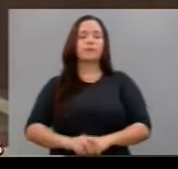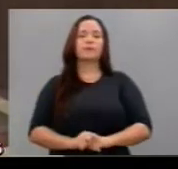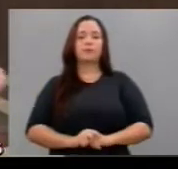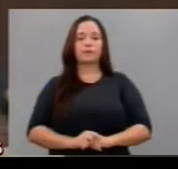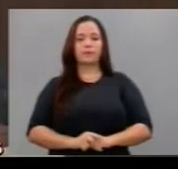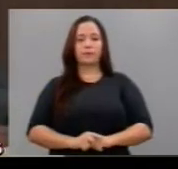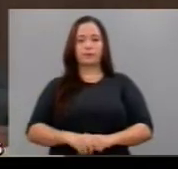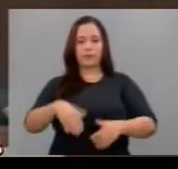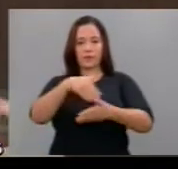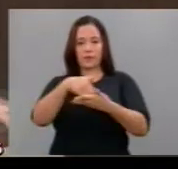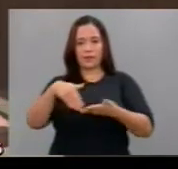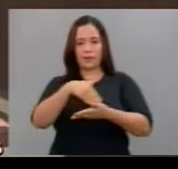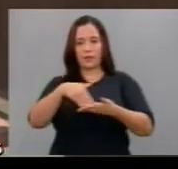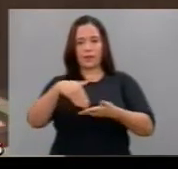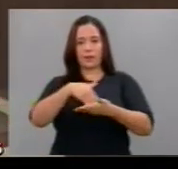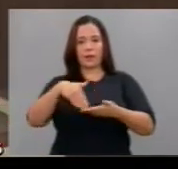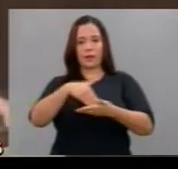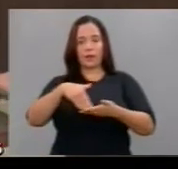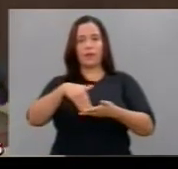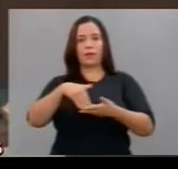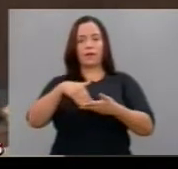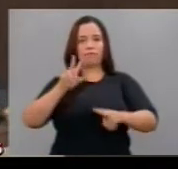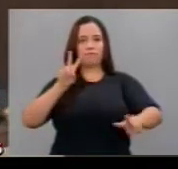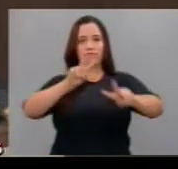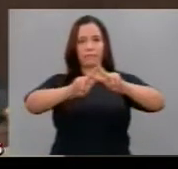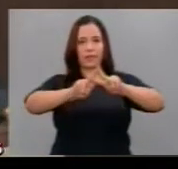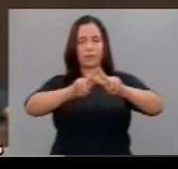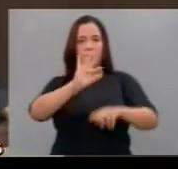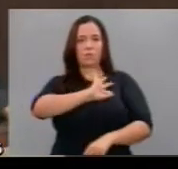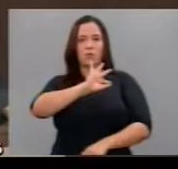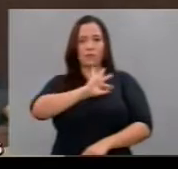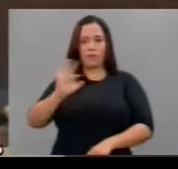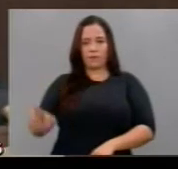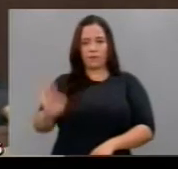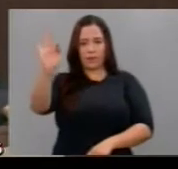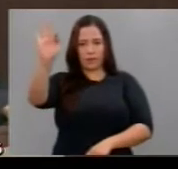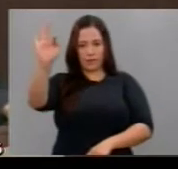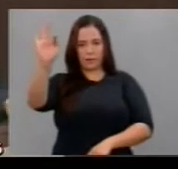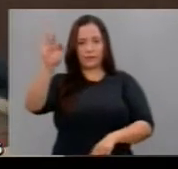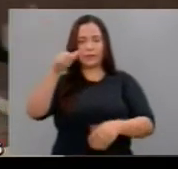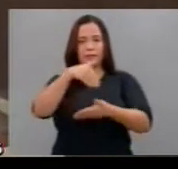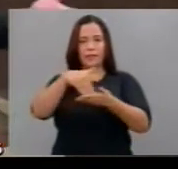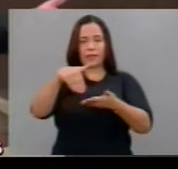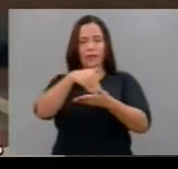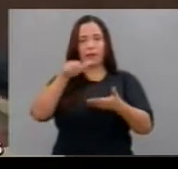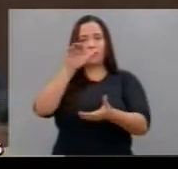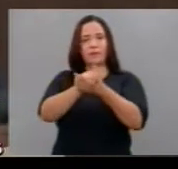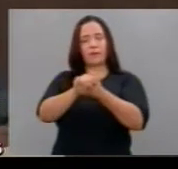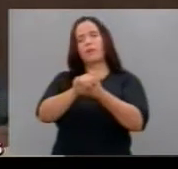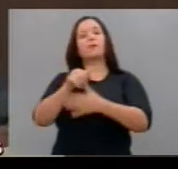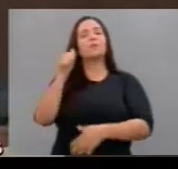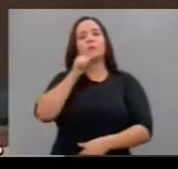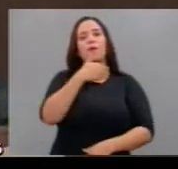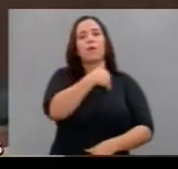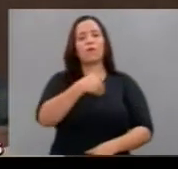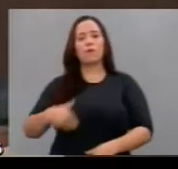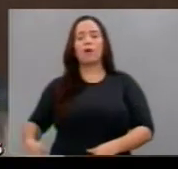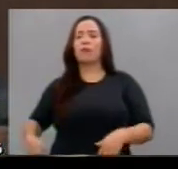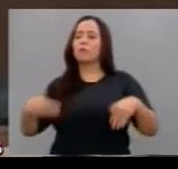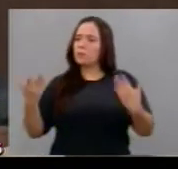A secretária da primeira-dama foi presa pela Polícia Federal. O governo tem que dar uma resposta sobre